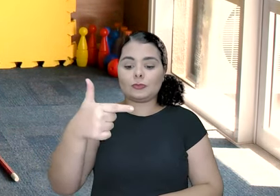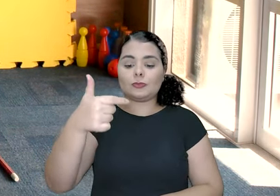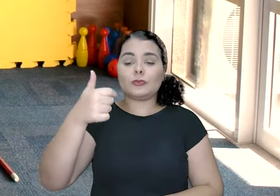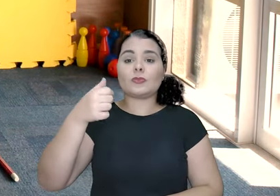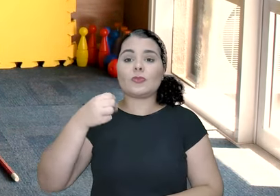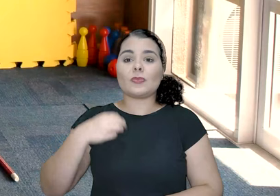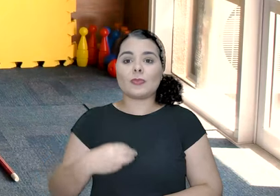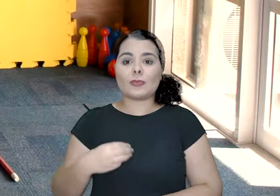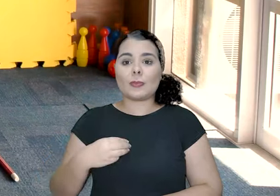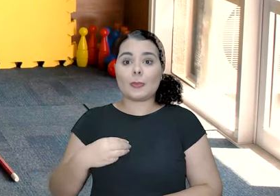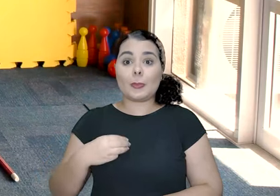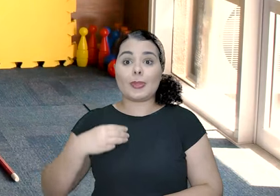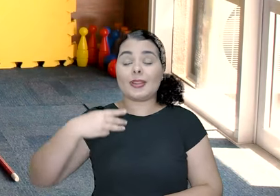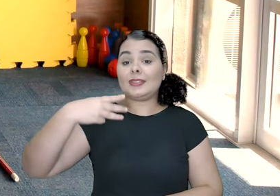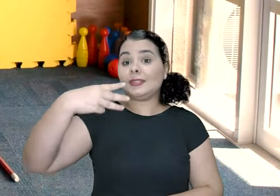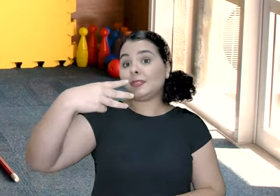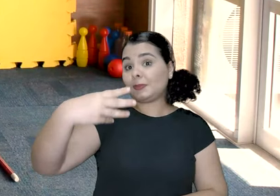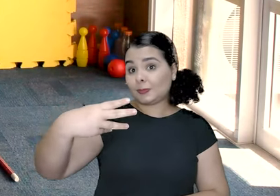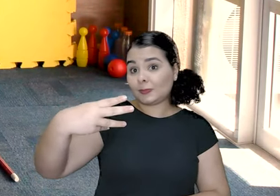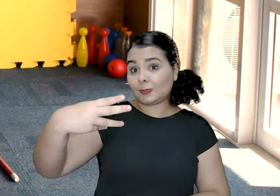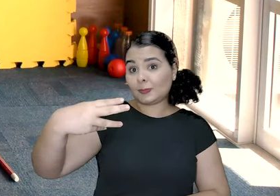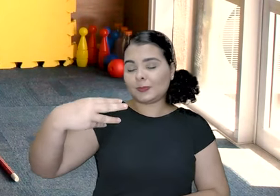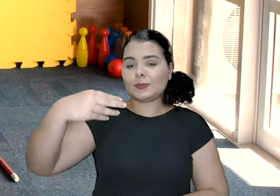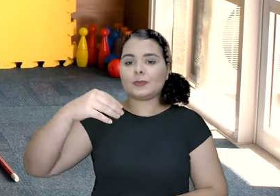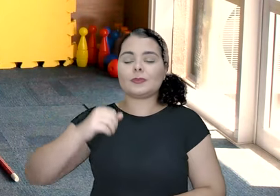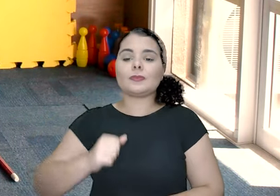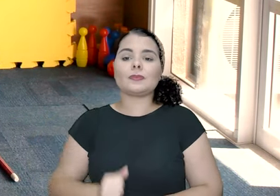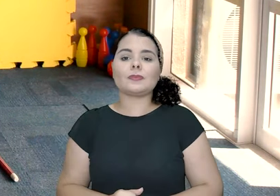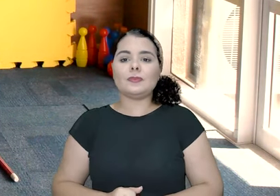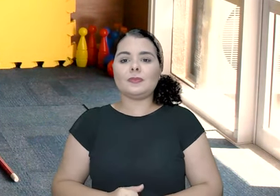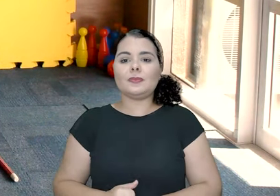Dois, desceu. Três,